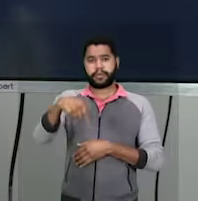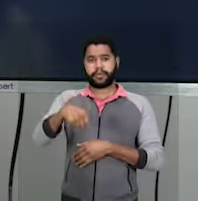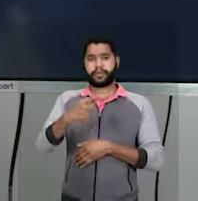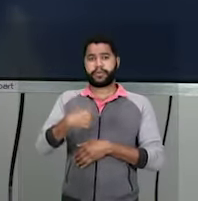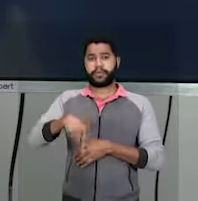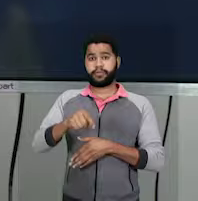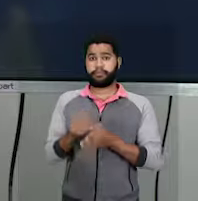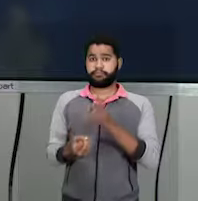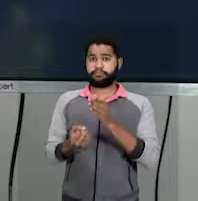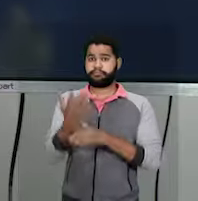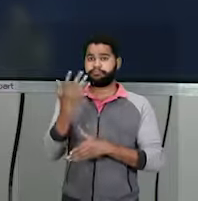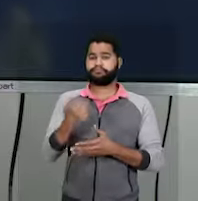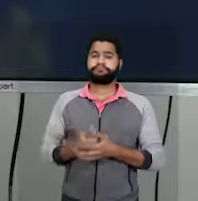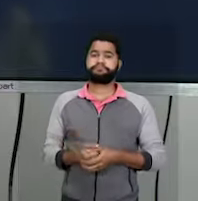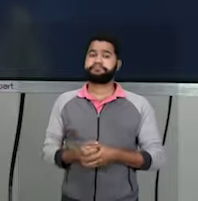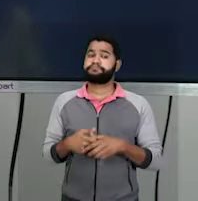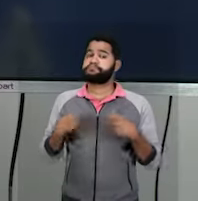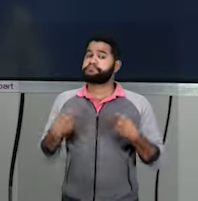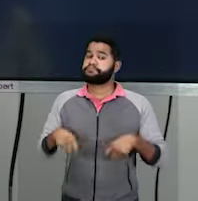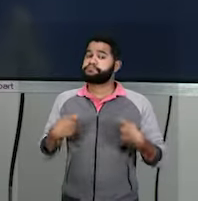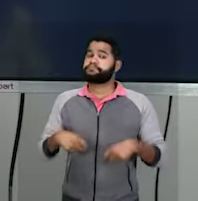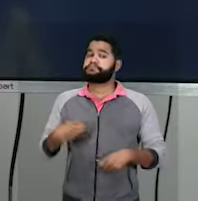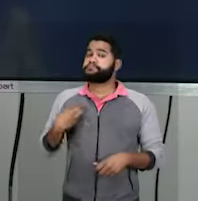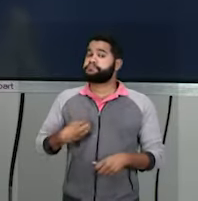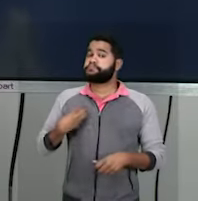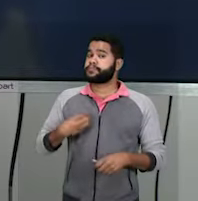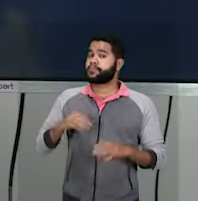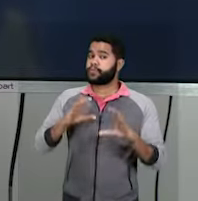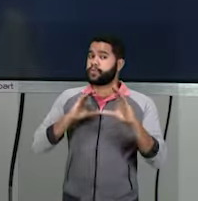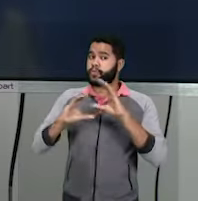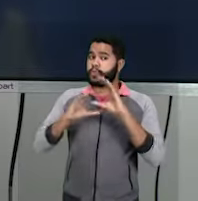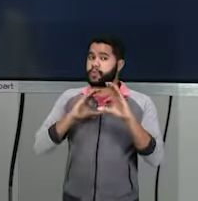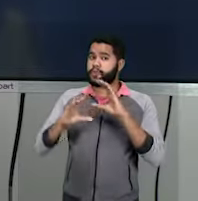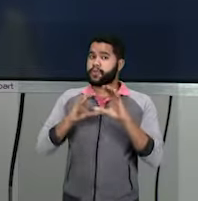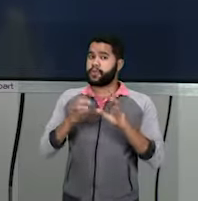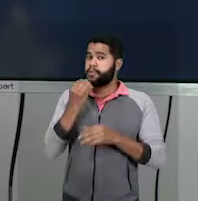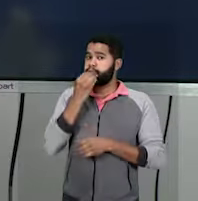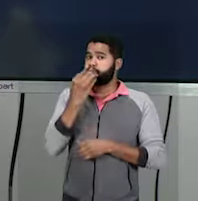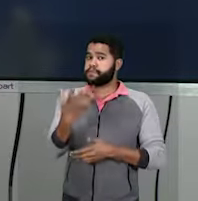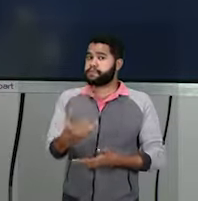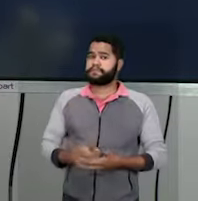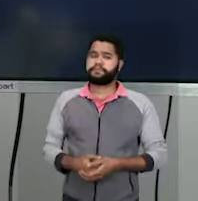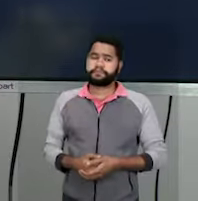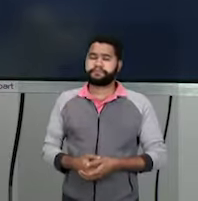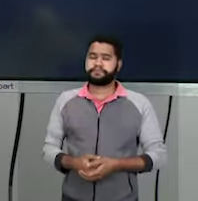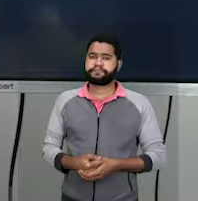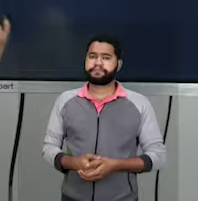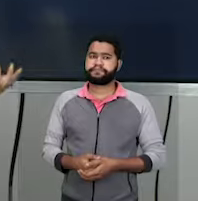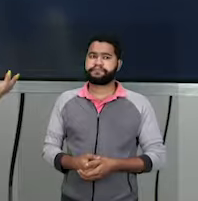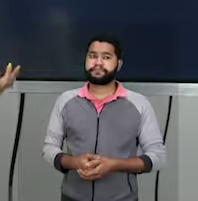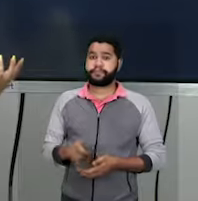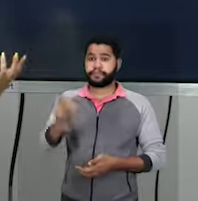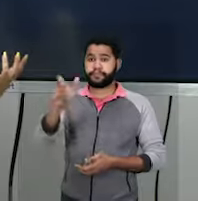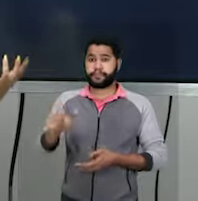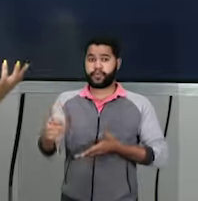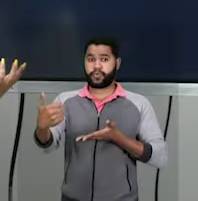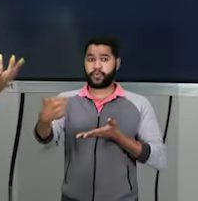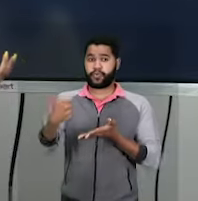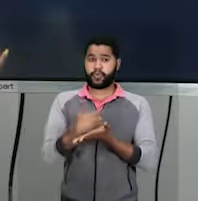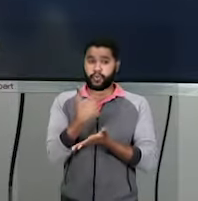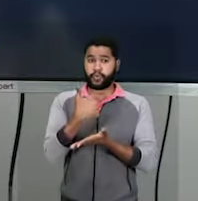que nós produzimos preciso existir uma comunicação eficiente esse comprador